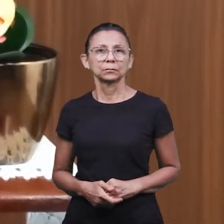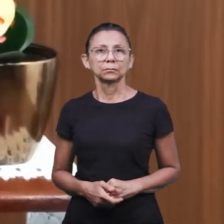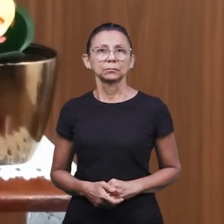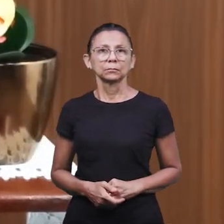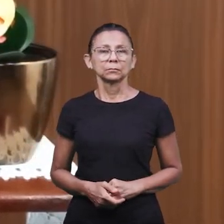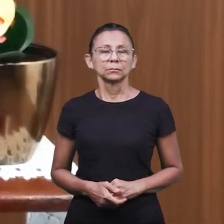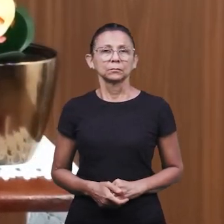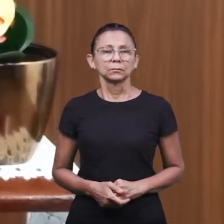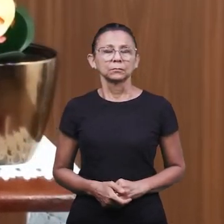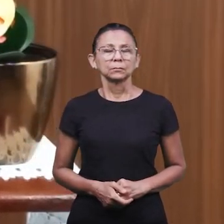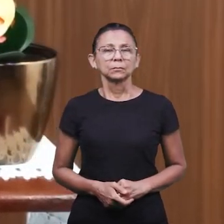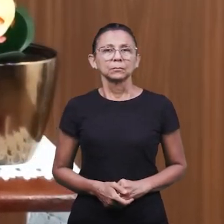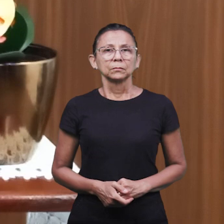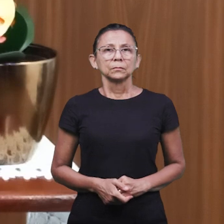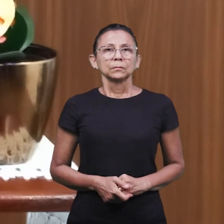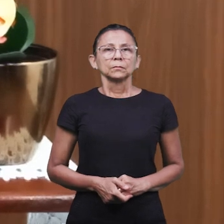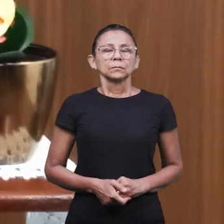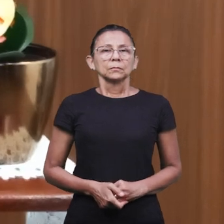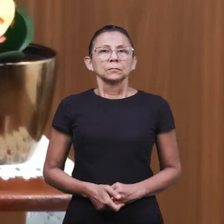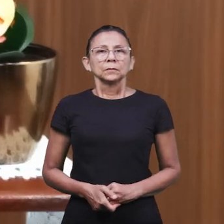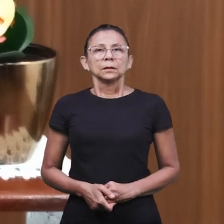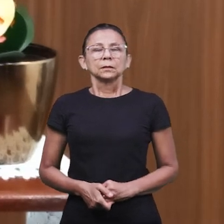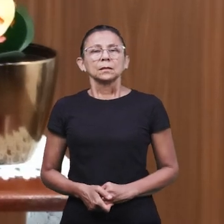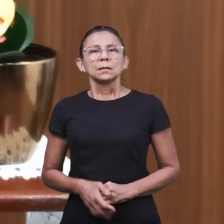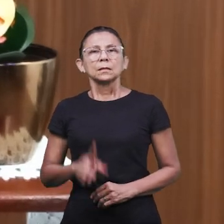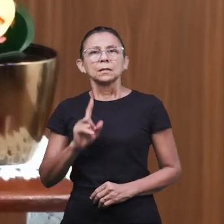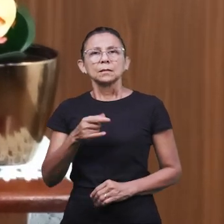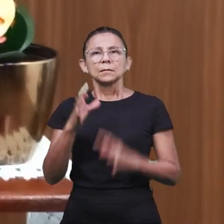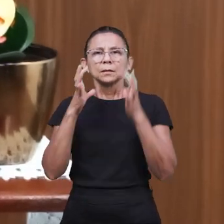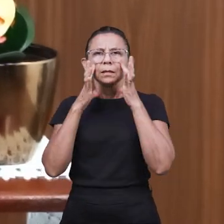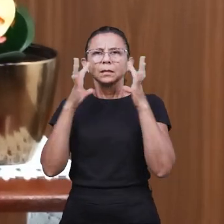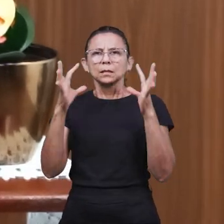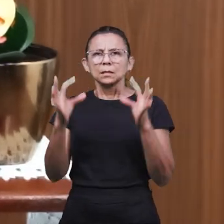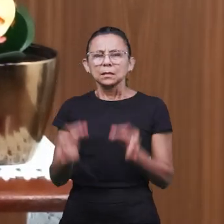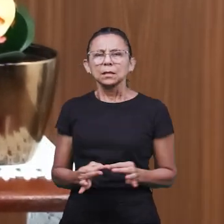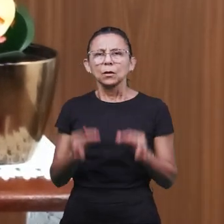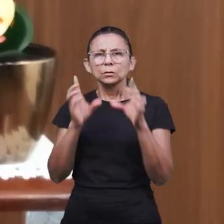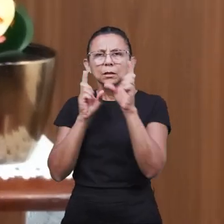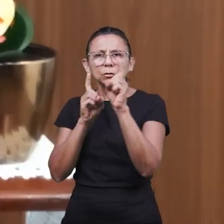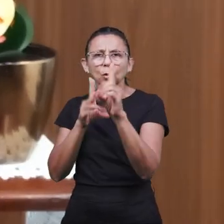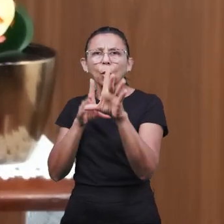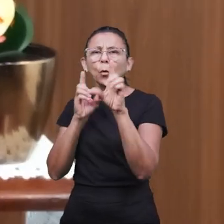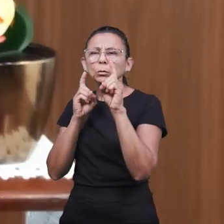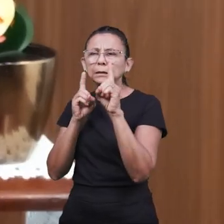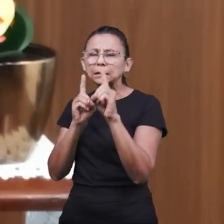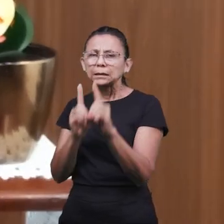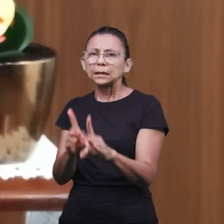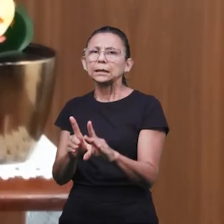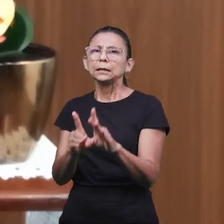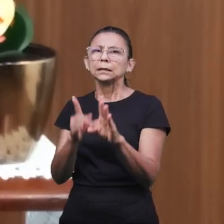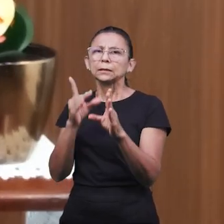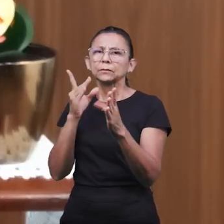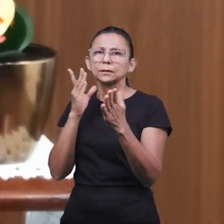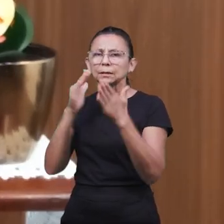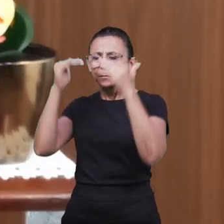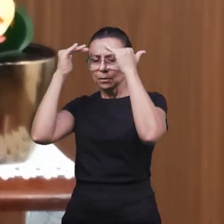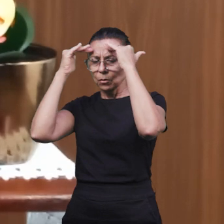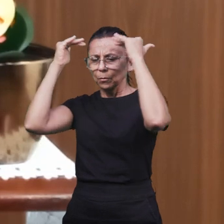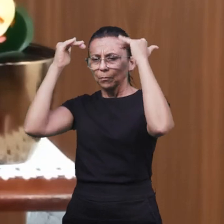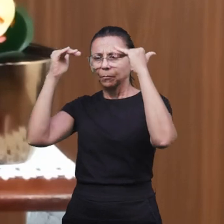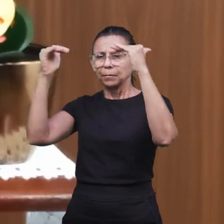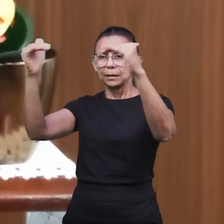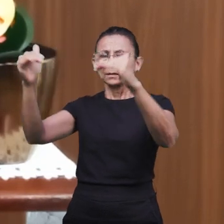zelar a doutrina, ou zelar pela doutrina, porque a doutrina é que preserva a Igreja de